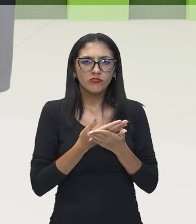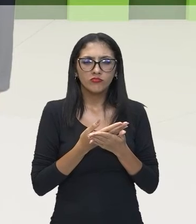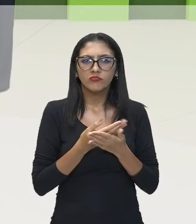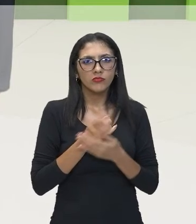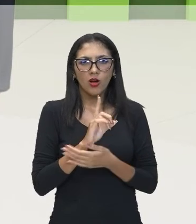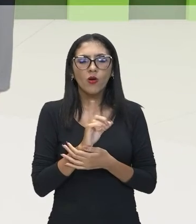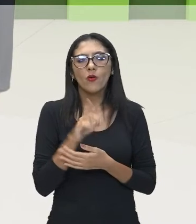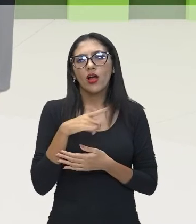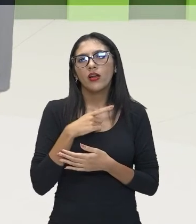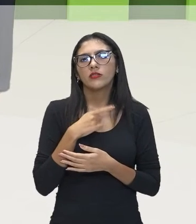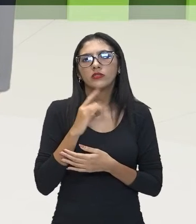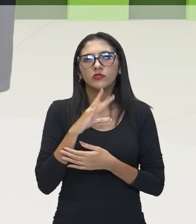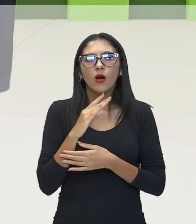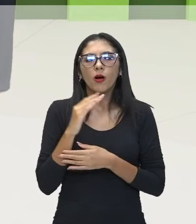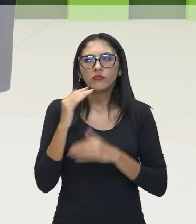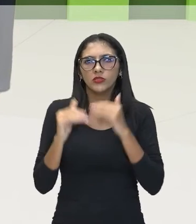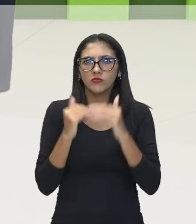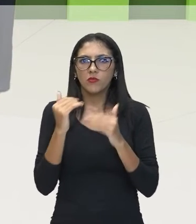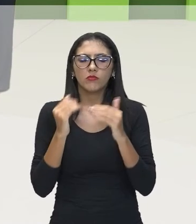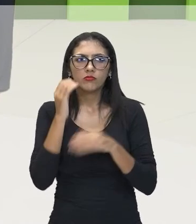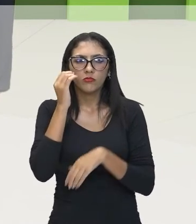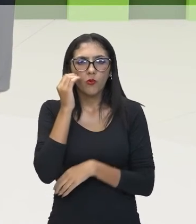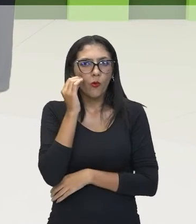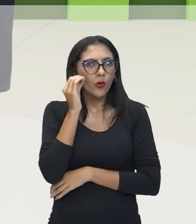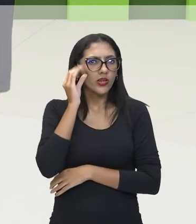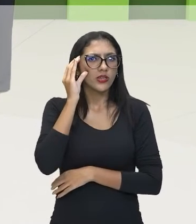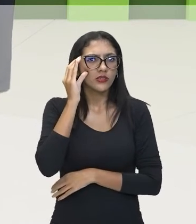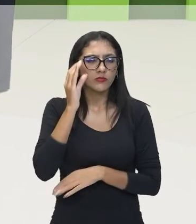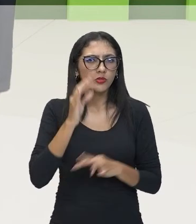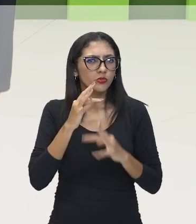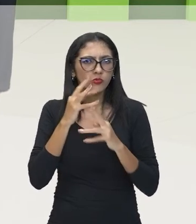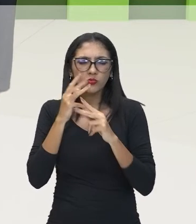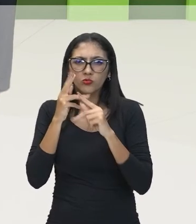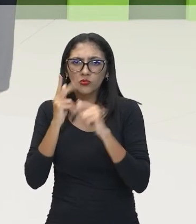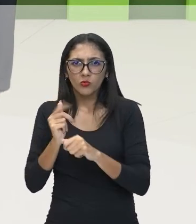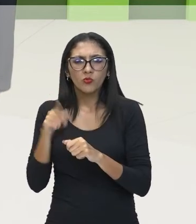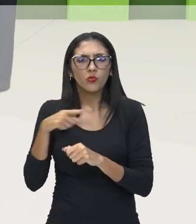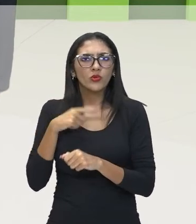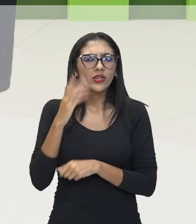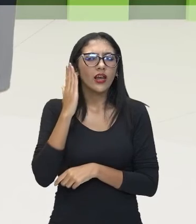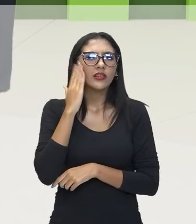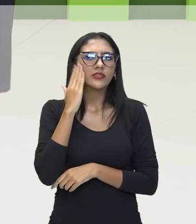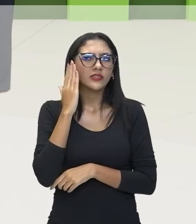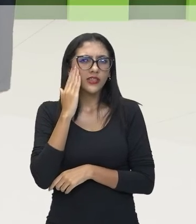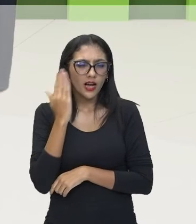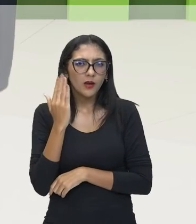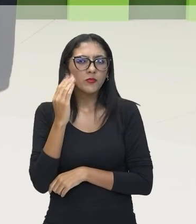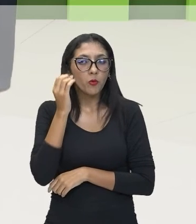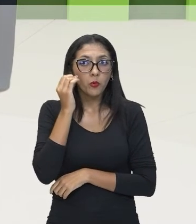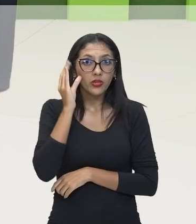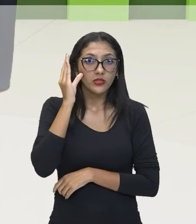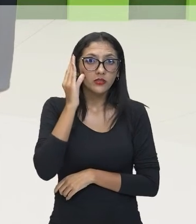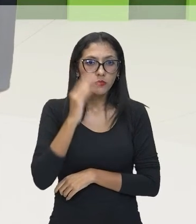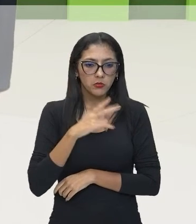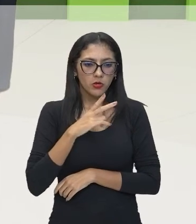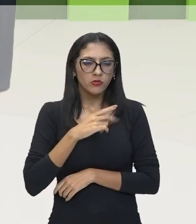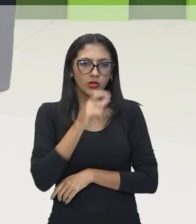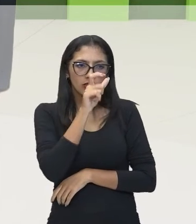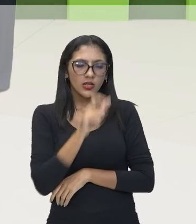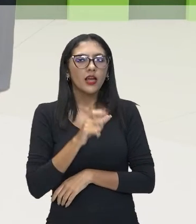se desenvolvendo, né, todo o seu estudo, tudo que ela imagina, tudo que vocês imaginam que ela possa ali ter